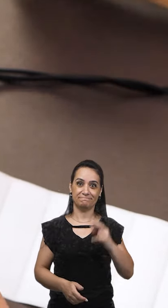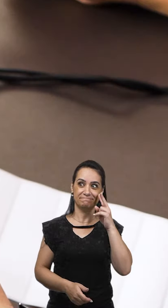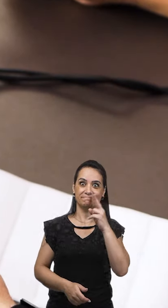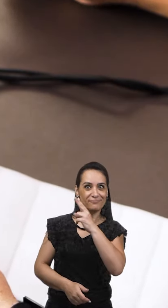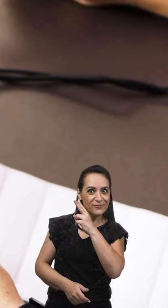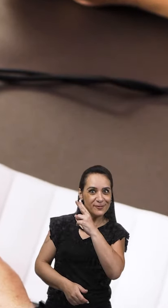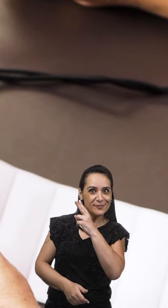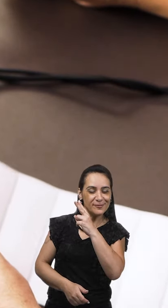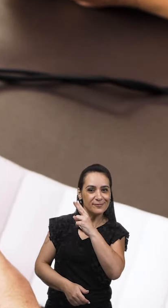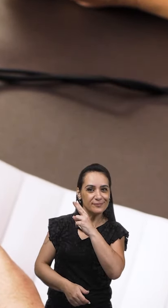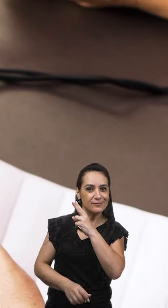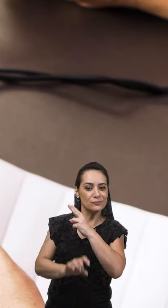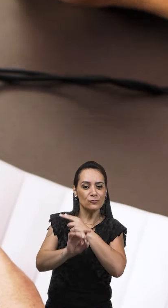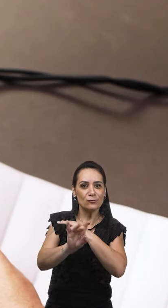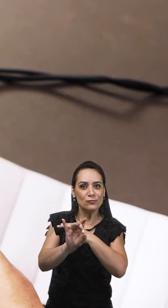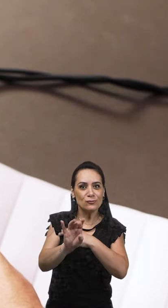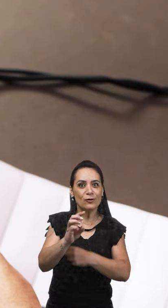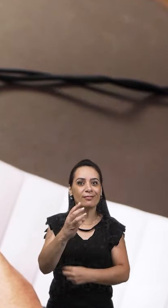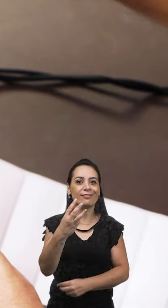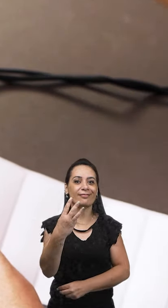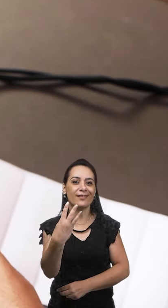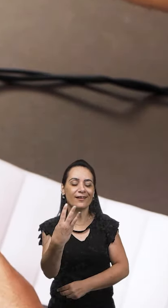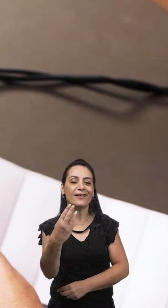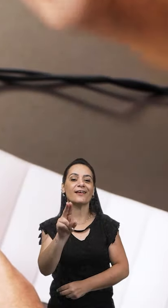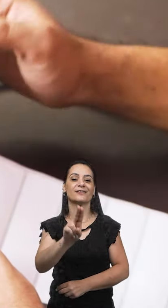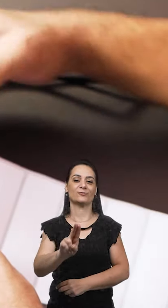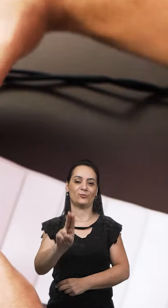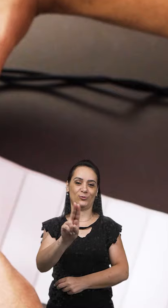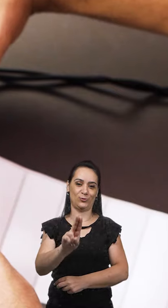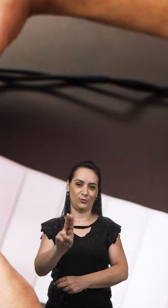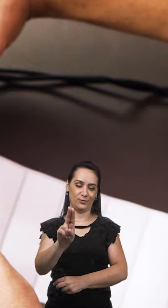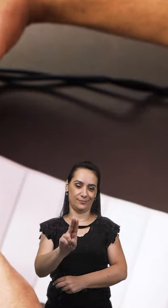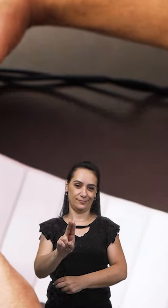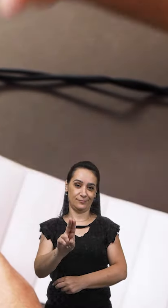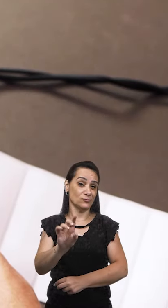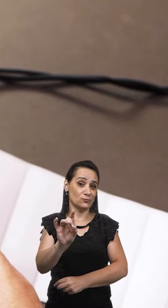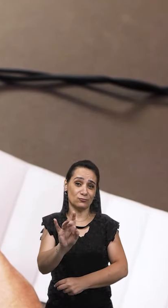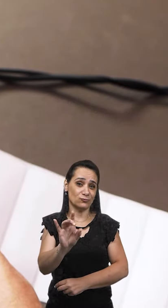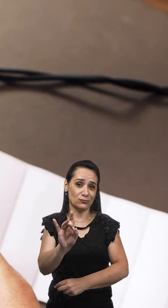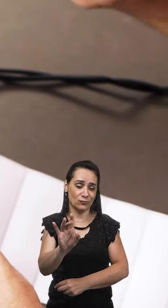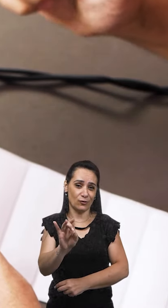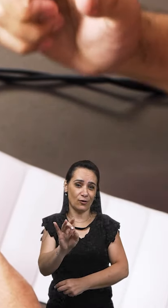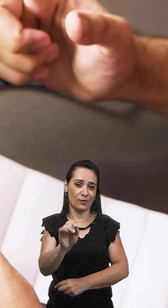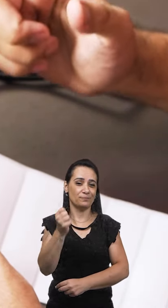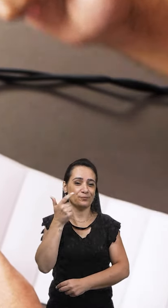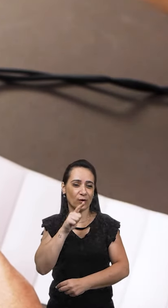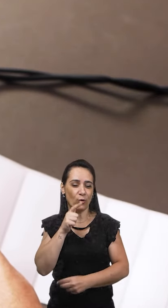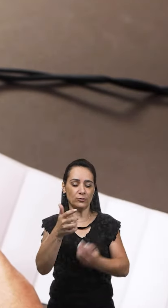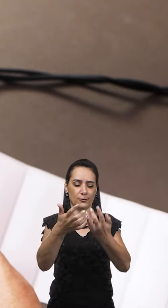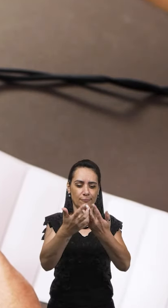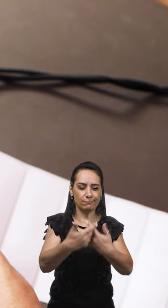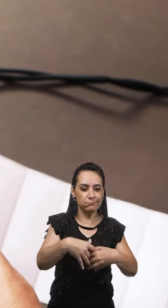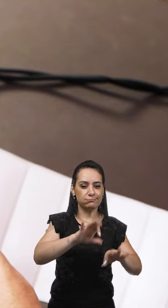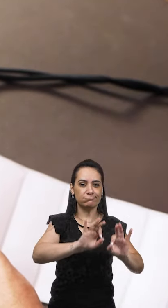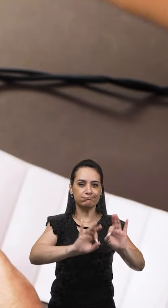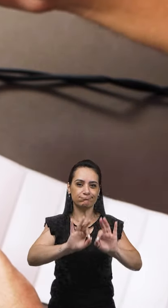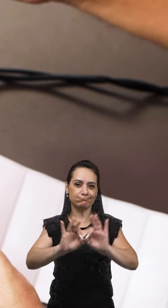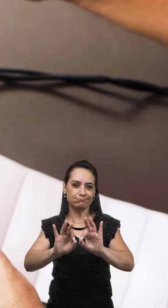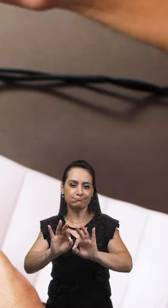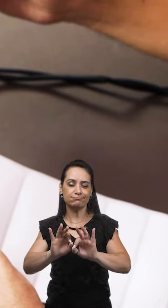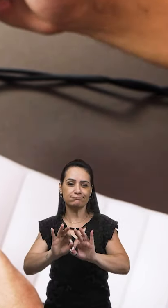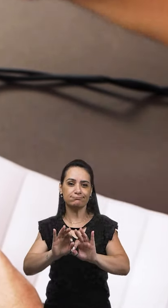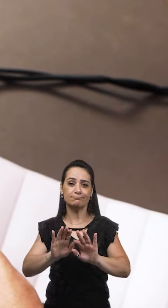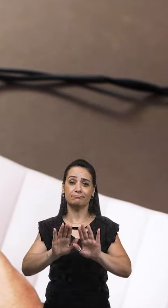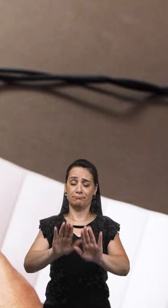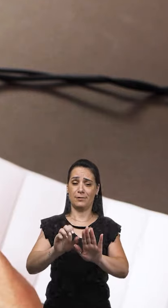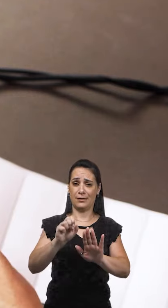Como vocês viram, ao apertar, ele utiliza três etiquetas para poder fazer essa